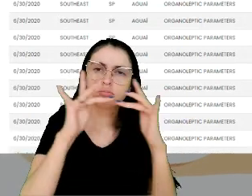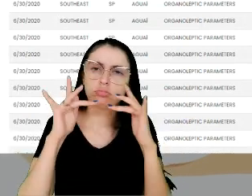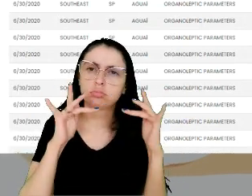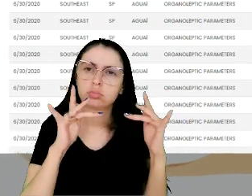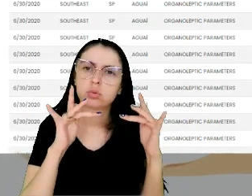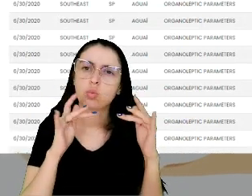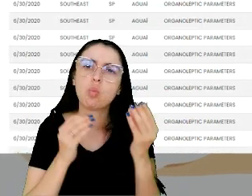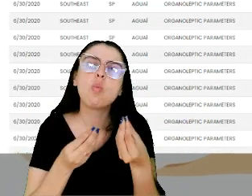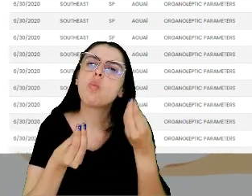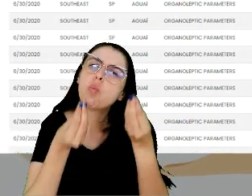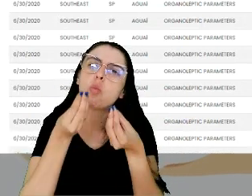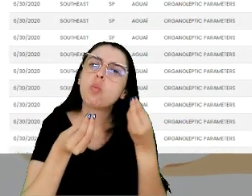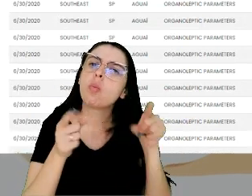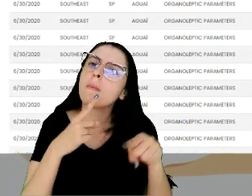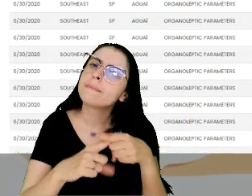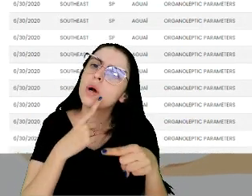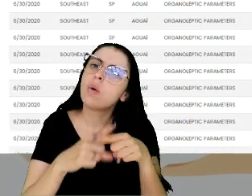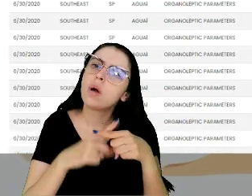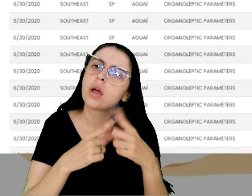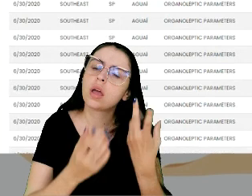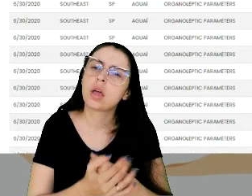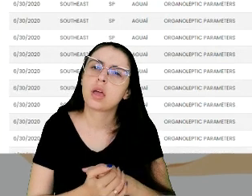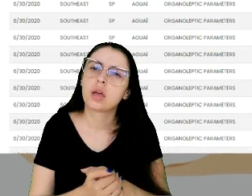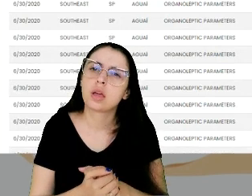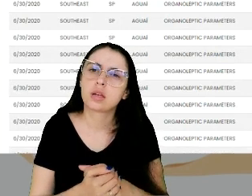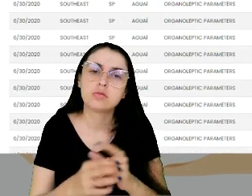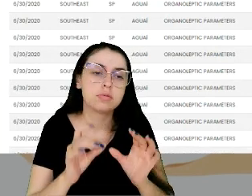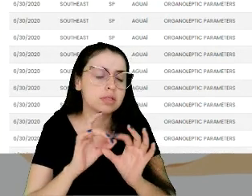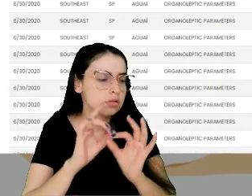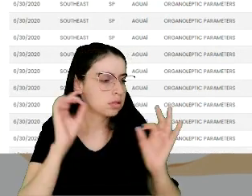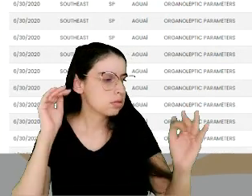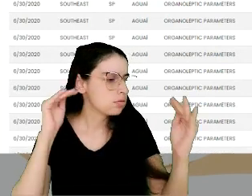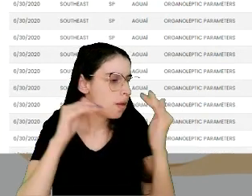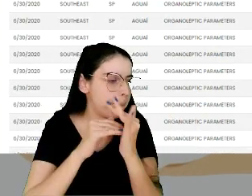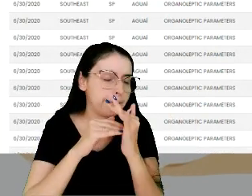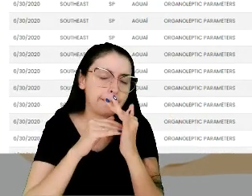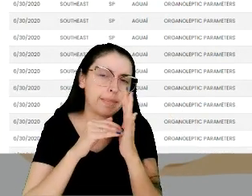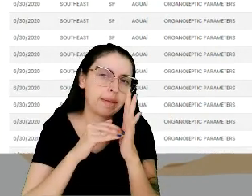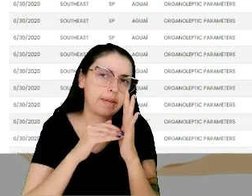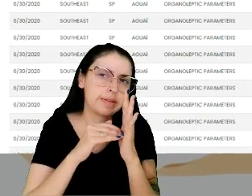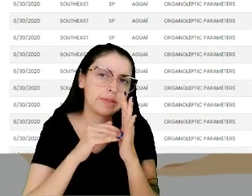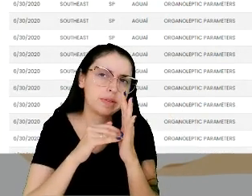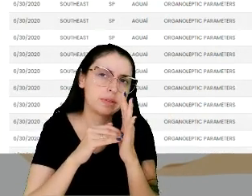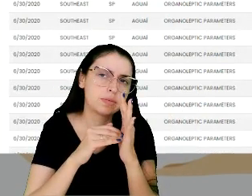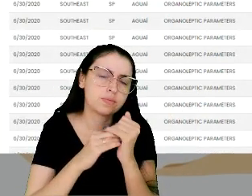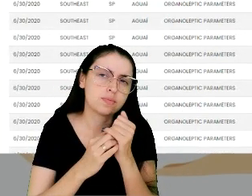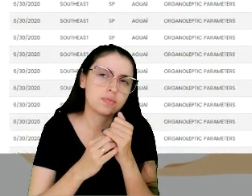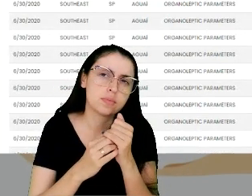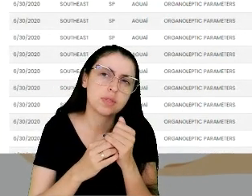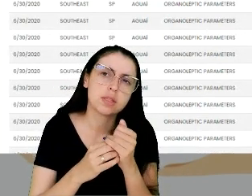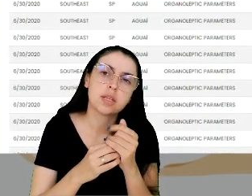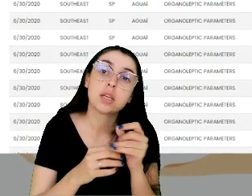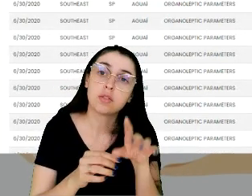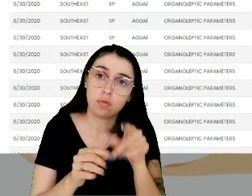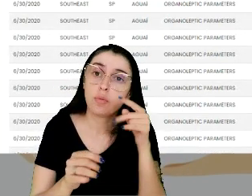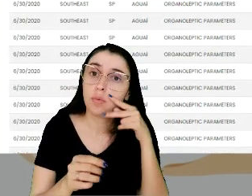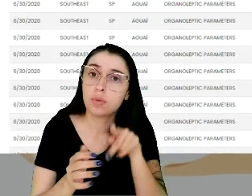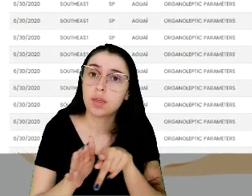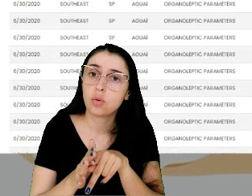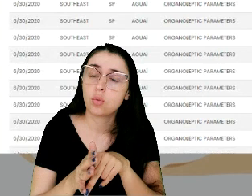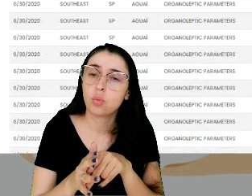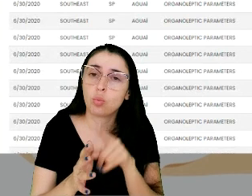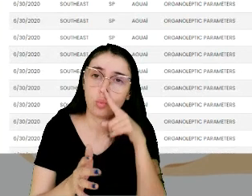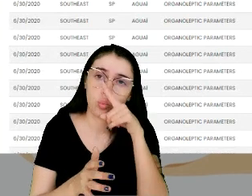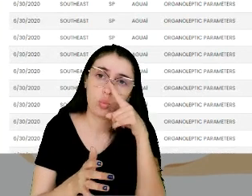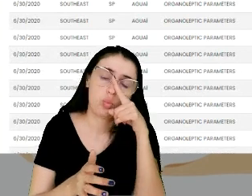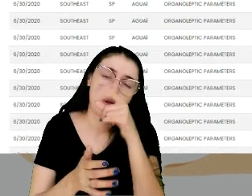o motivo, aqui é o limite de detecção, né, aqui tanto o limite de detecção, esse outro campo aqui, limite